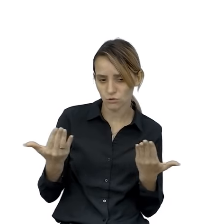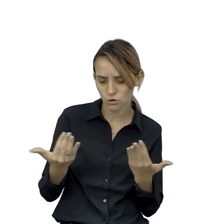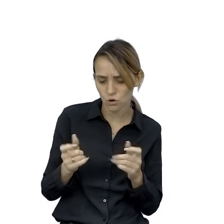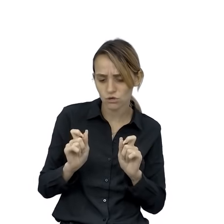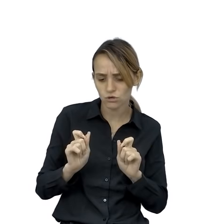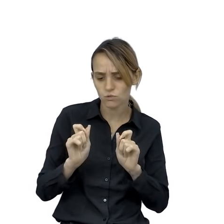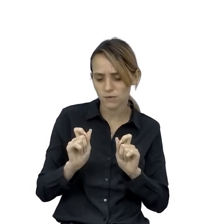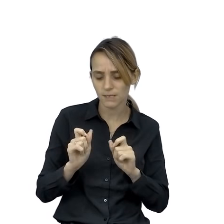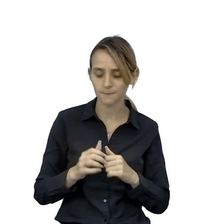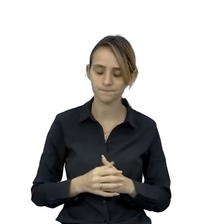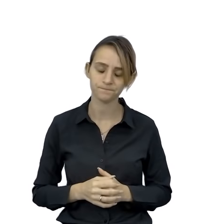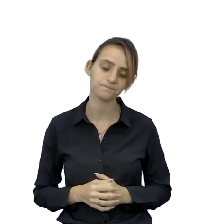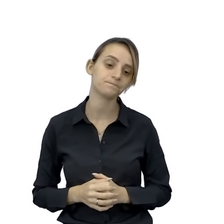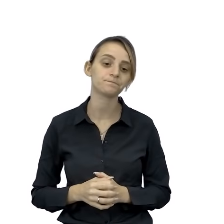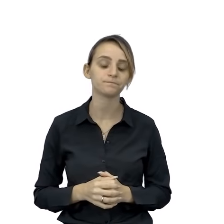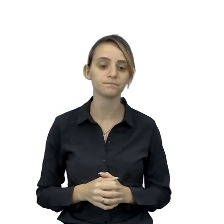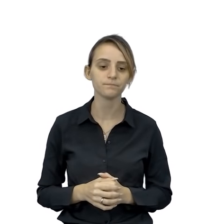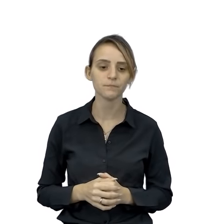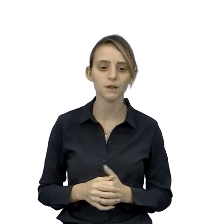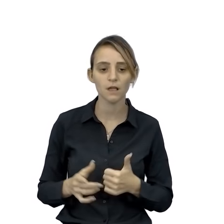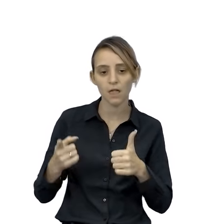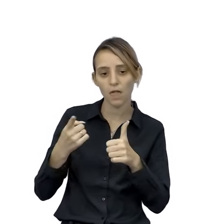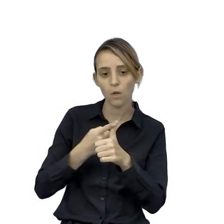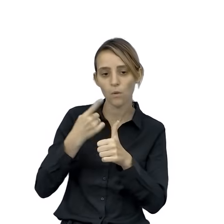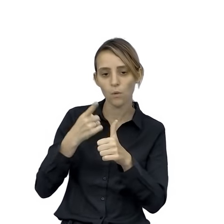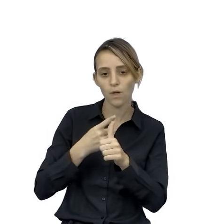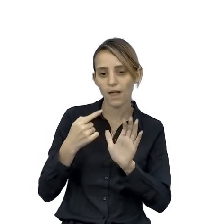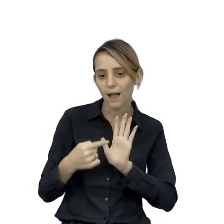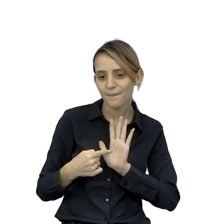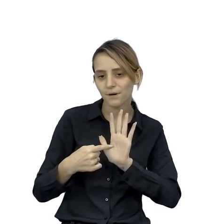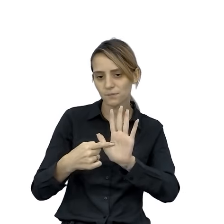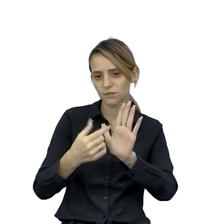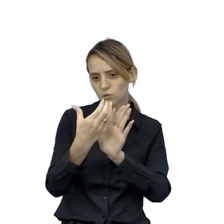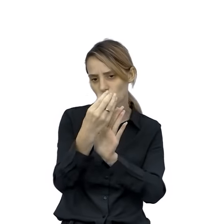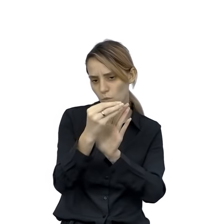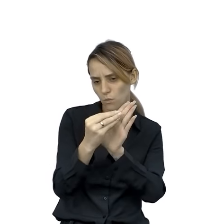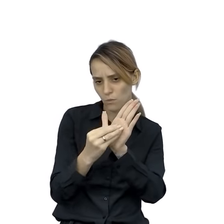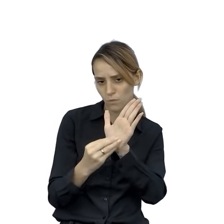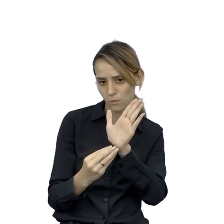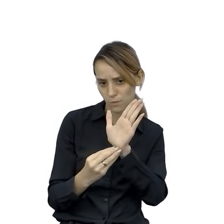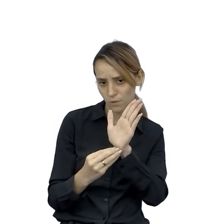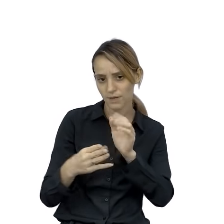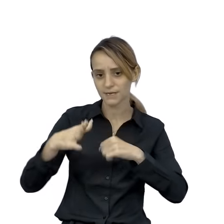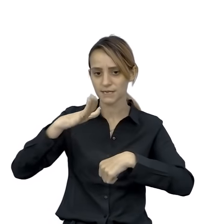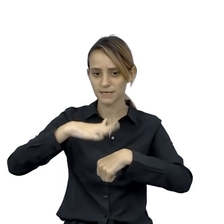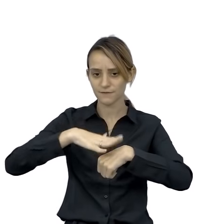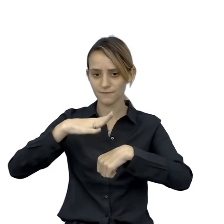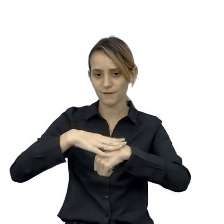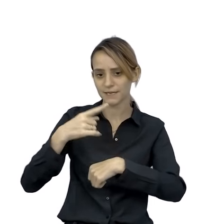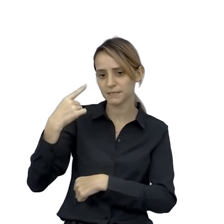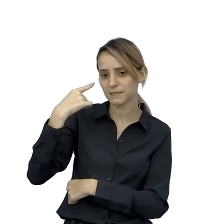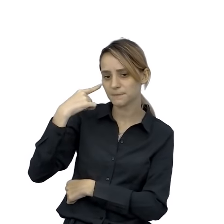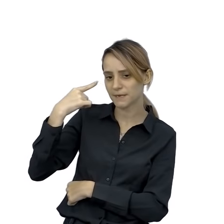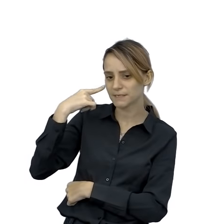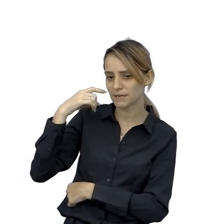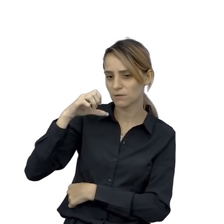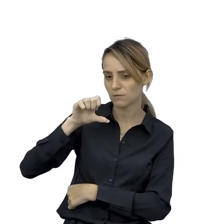nós vimos hoje, né? Brevemente, nós apresentamos aí o roteiro, né, que estamos desenvolvendo aí